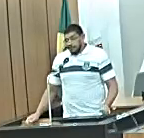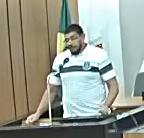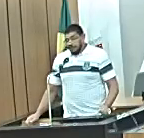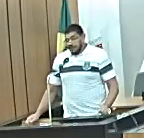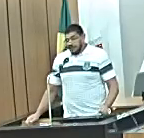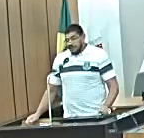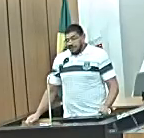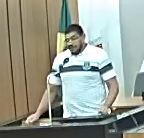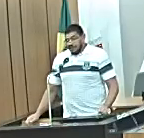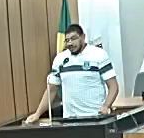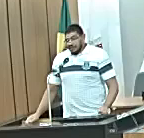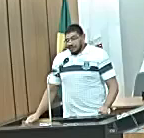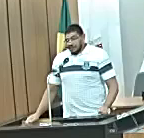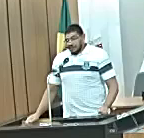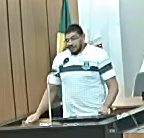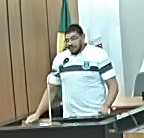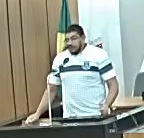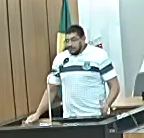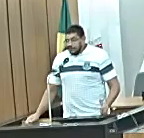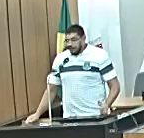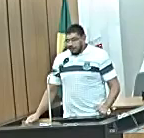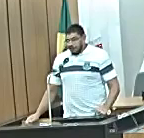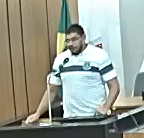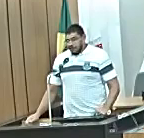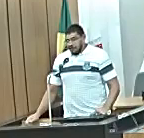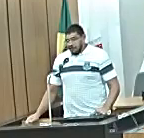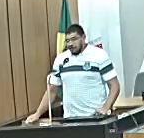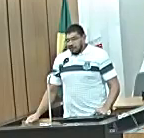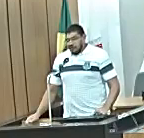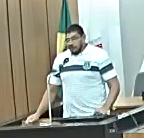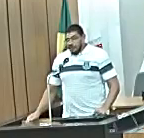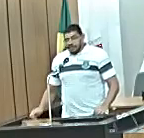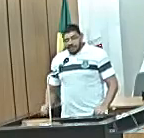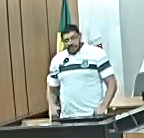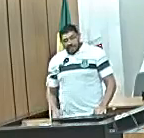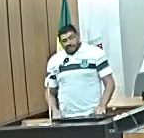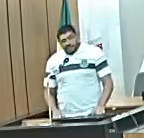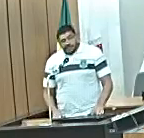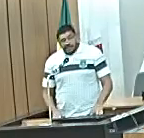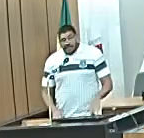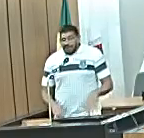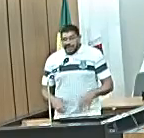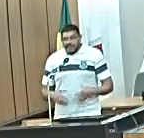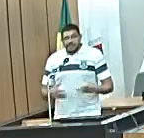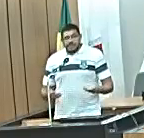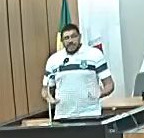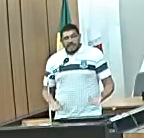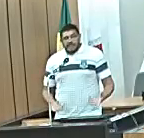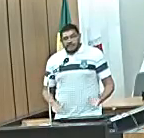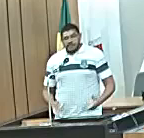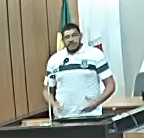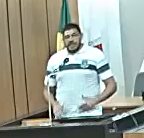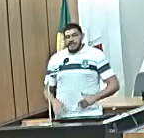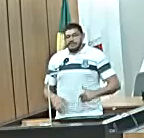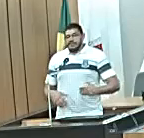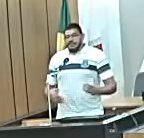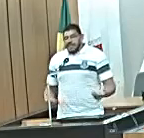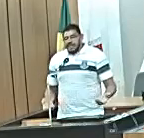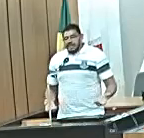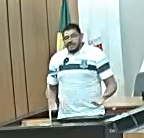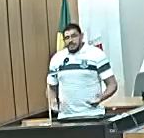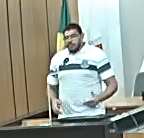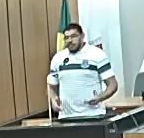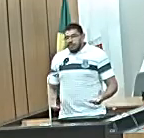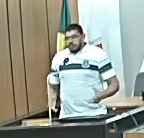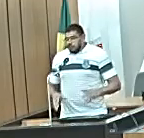difícil assim fica difícil nós não queremos apenas direitos nós não queremos viver